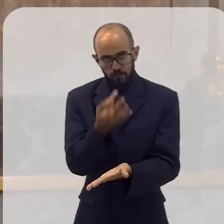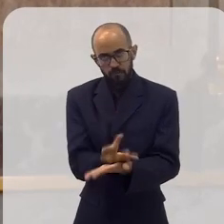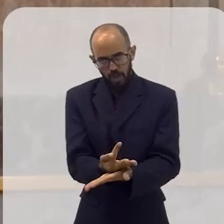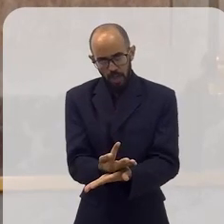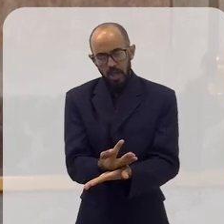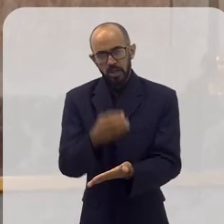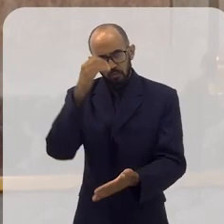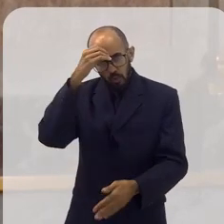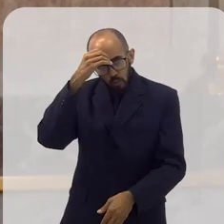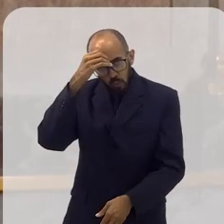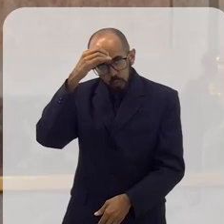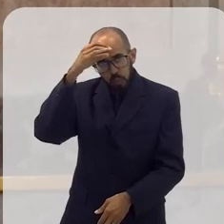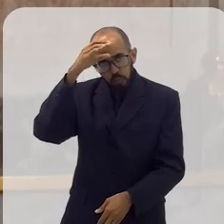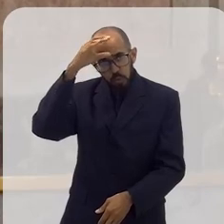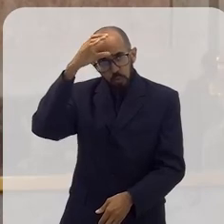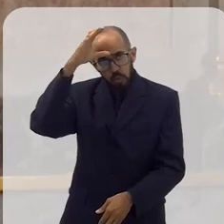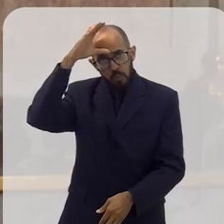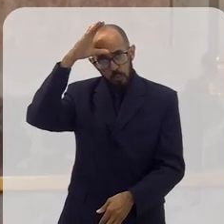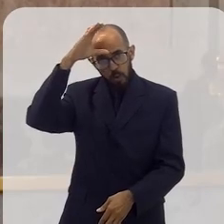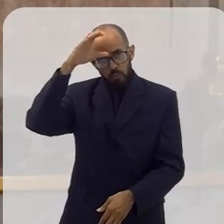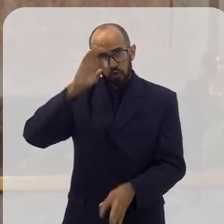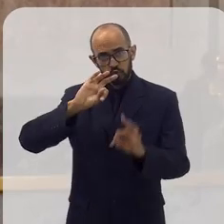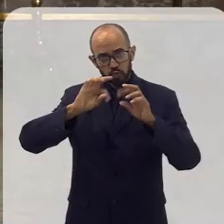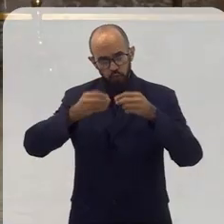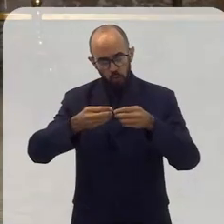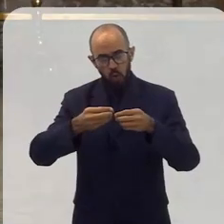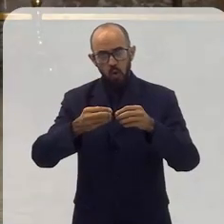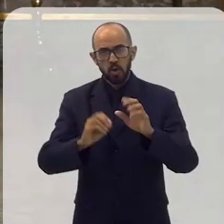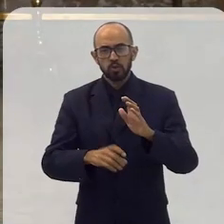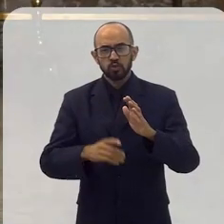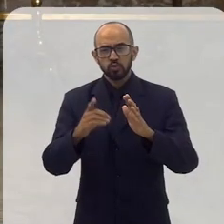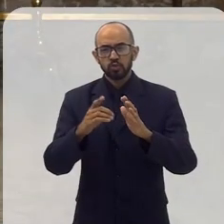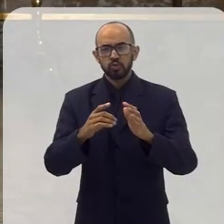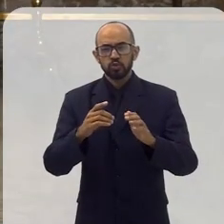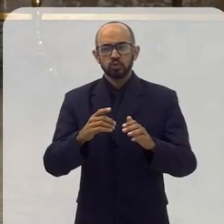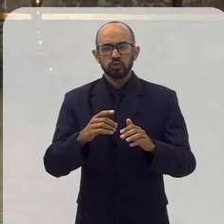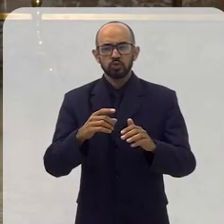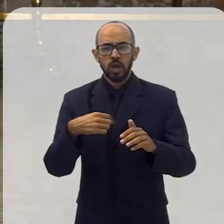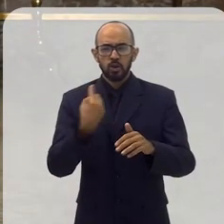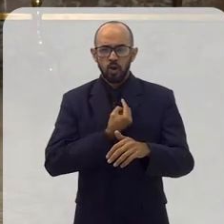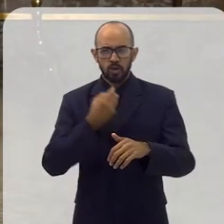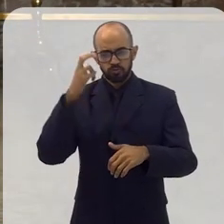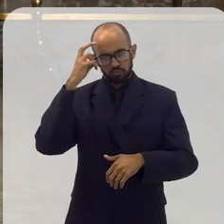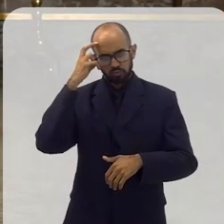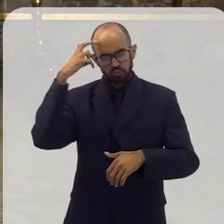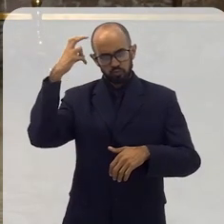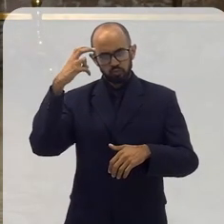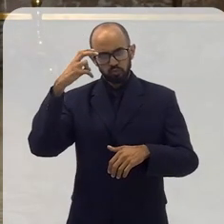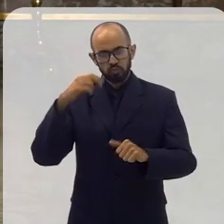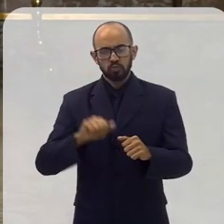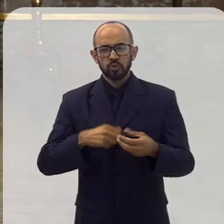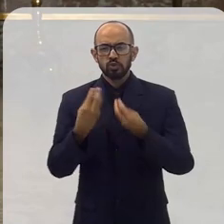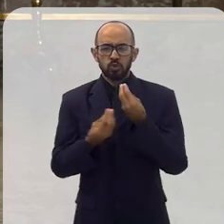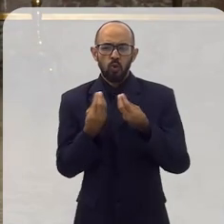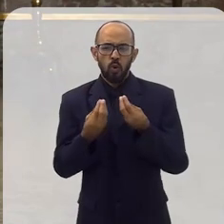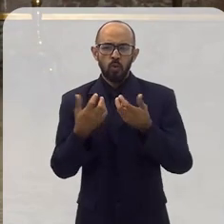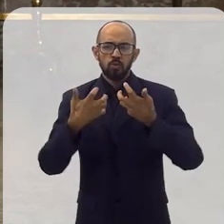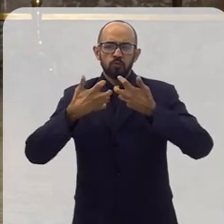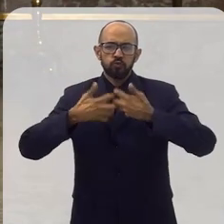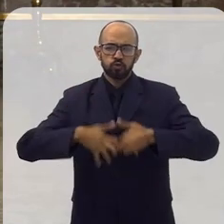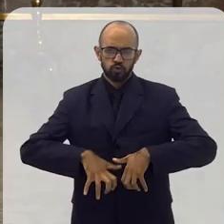dessa pessoa, o conhecimento dos nossos dogmas, das nossas liturgias